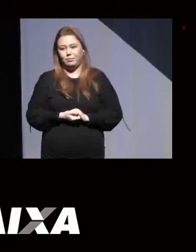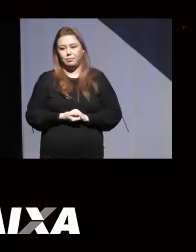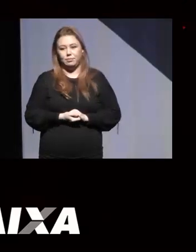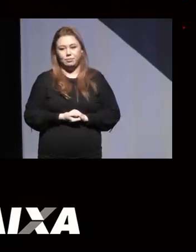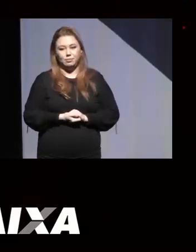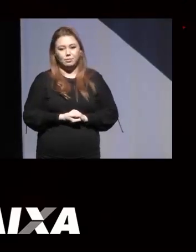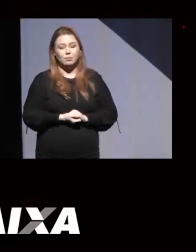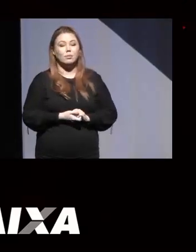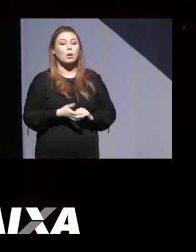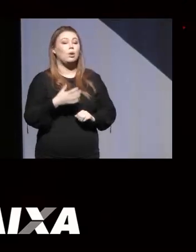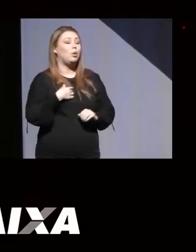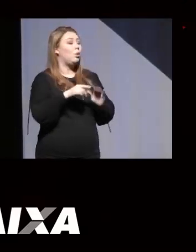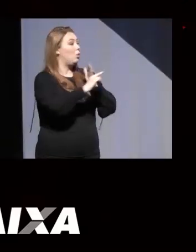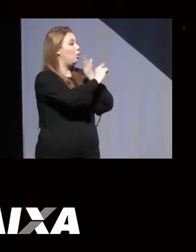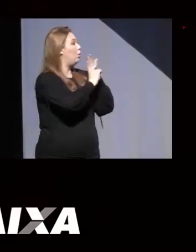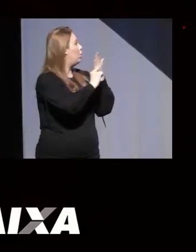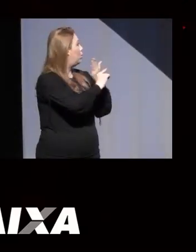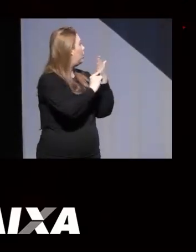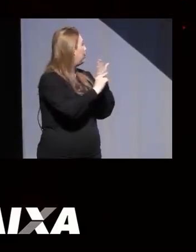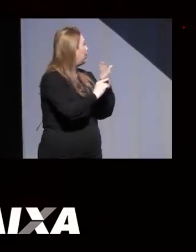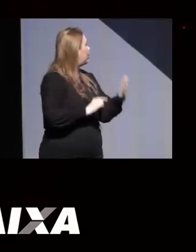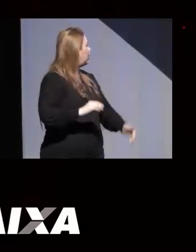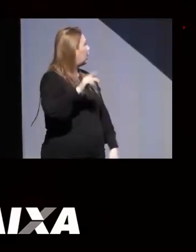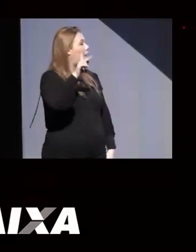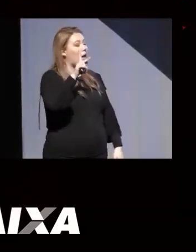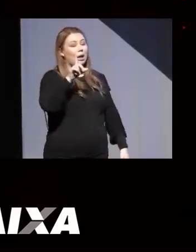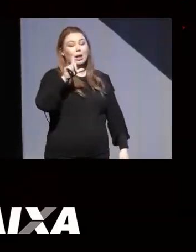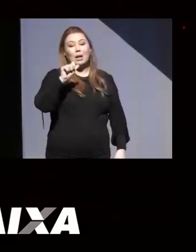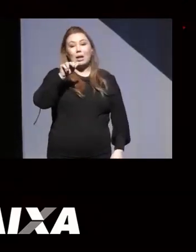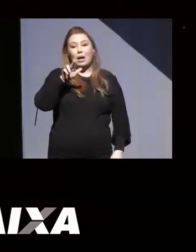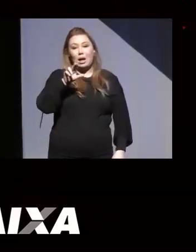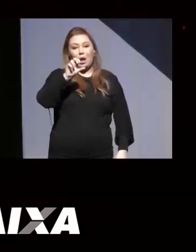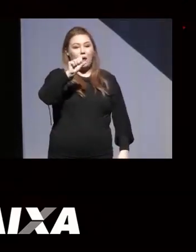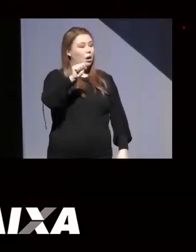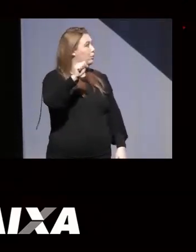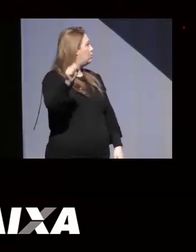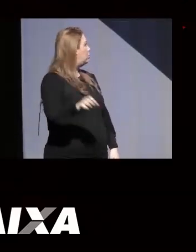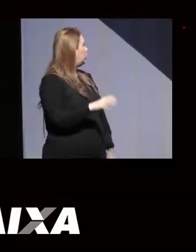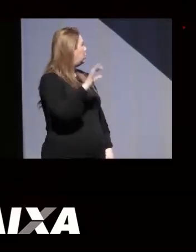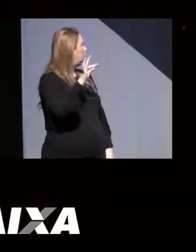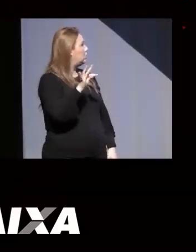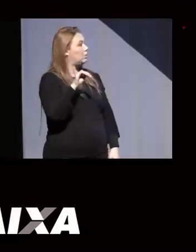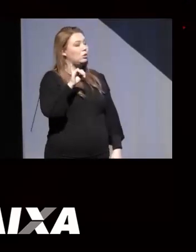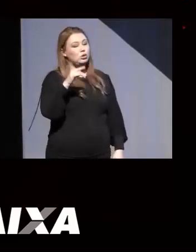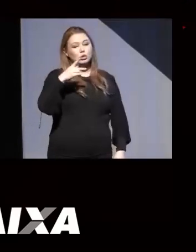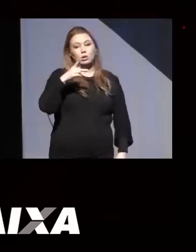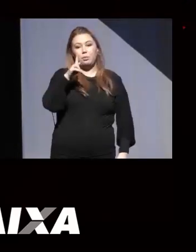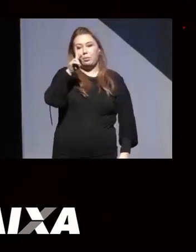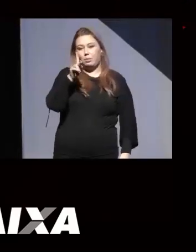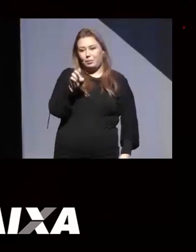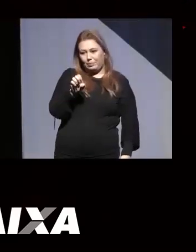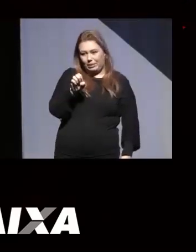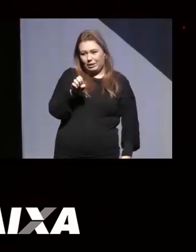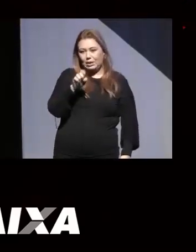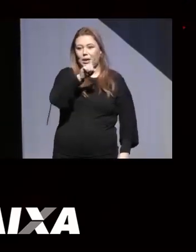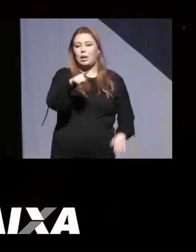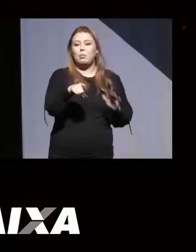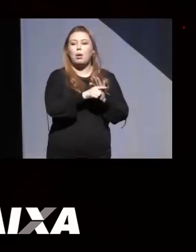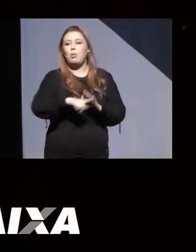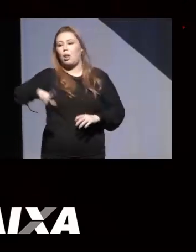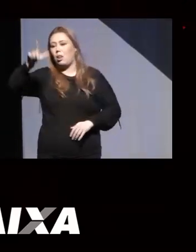O autor Klaus Tipke, que eu amo, nós temos ele traduzido do alemão para o português, ele diz o